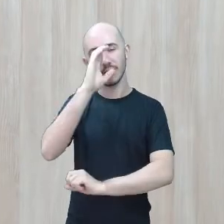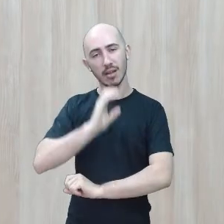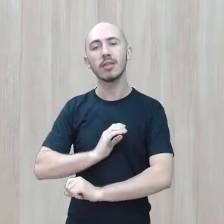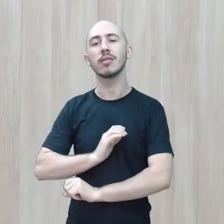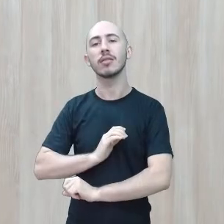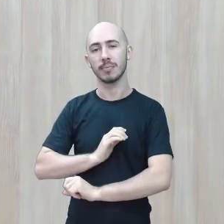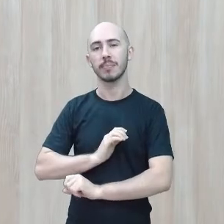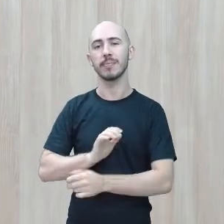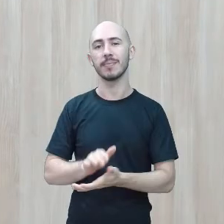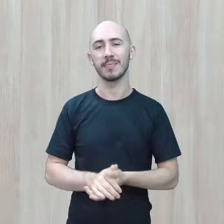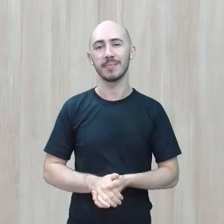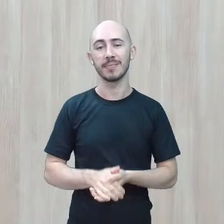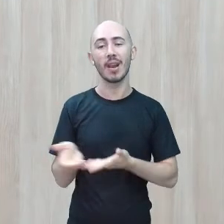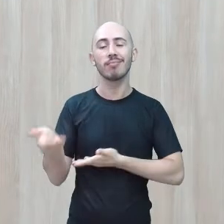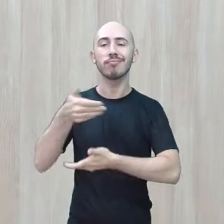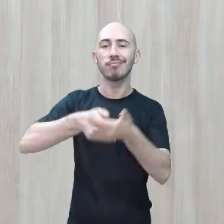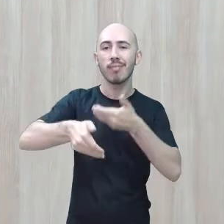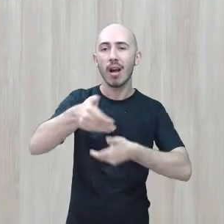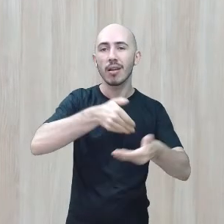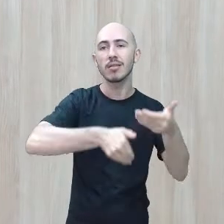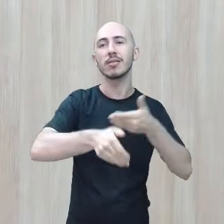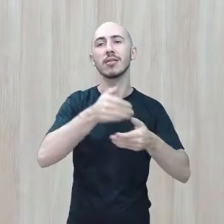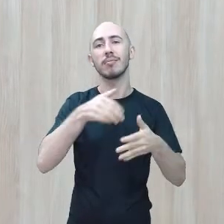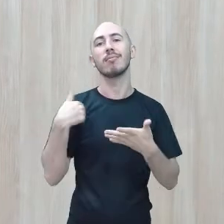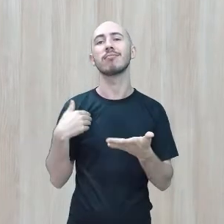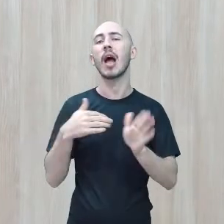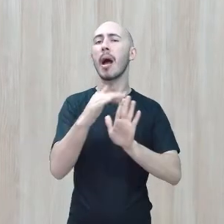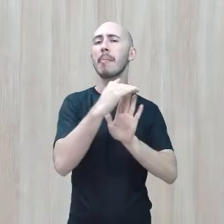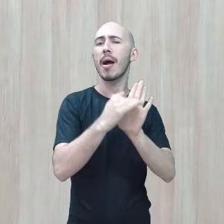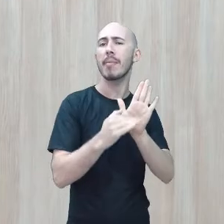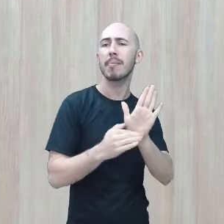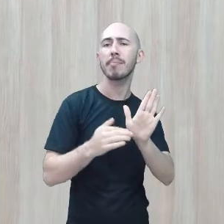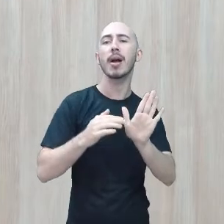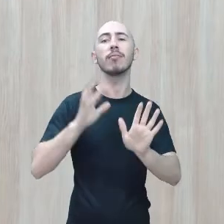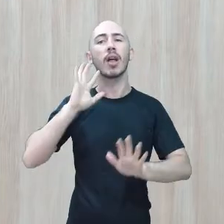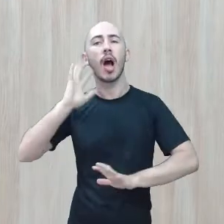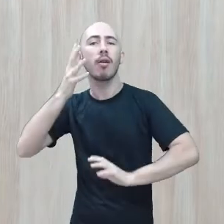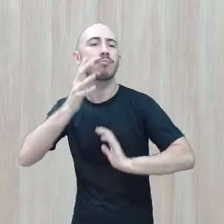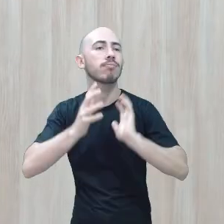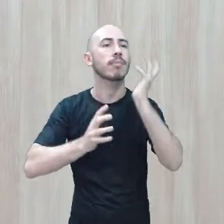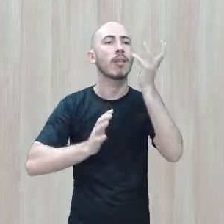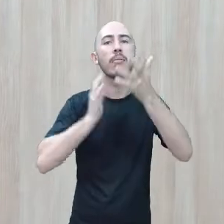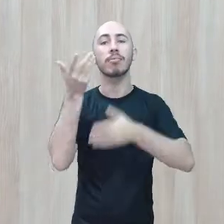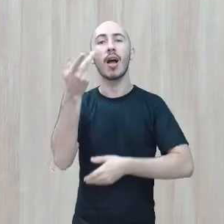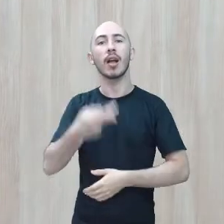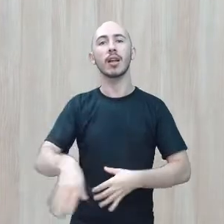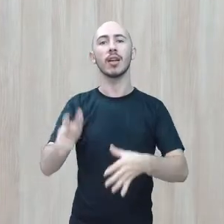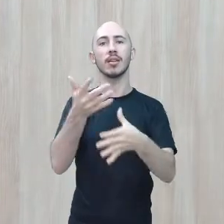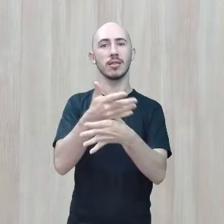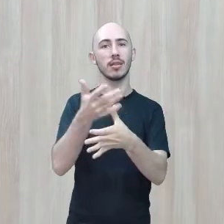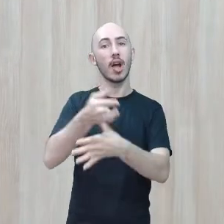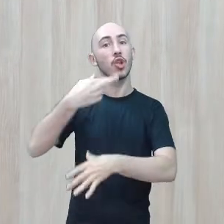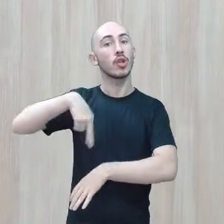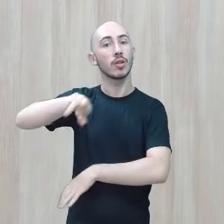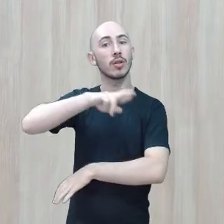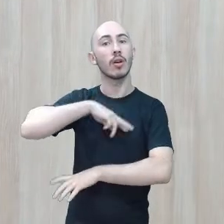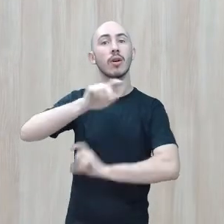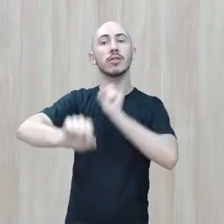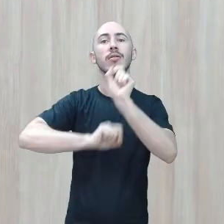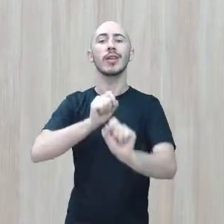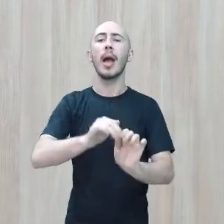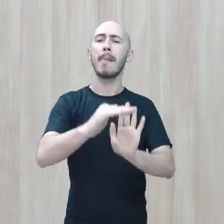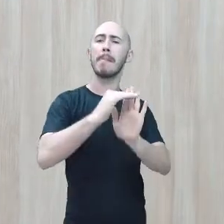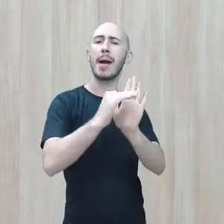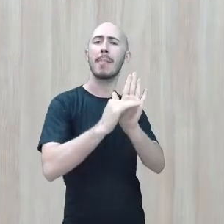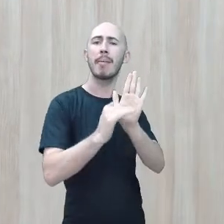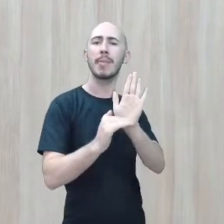cidadania e participar, né, das decisões da nossa cidade. A gente vai hoje estudar, né, o plano